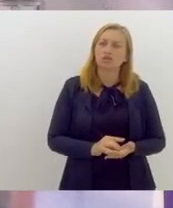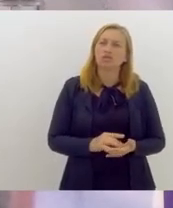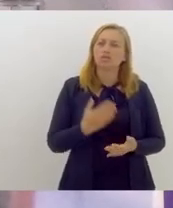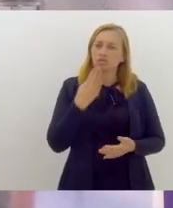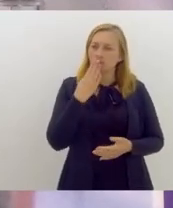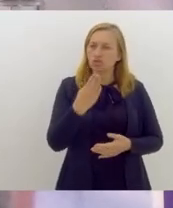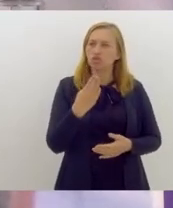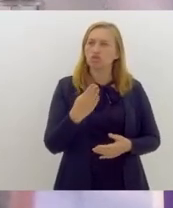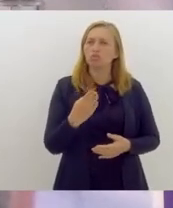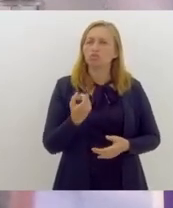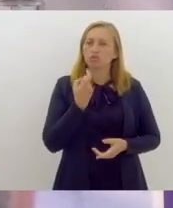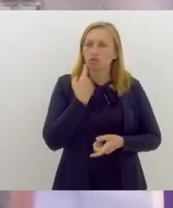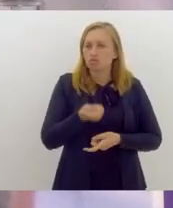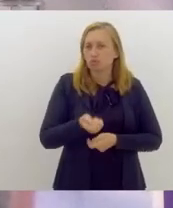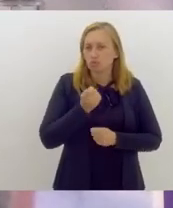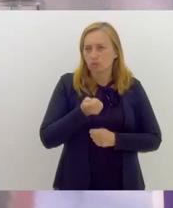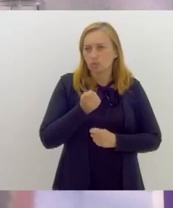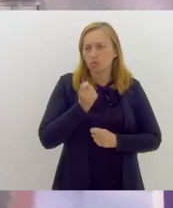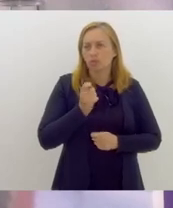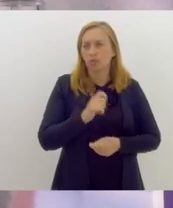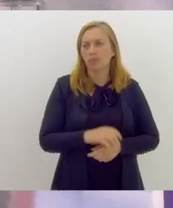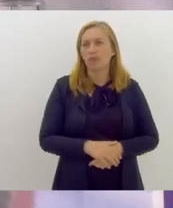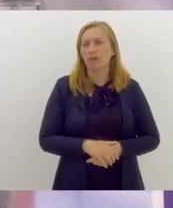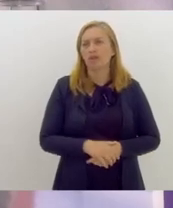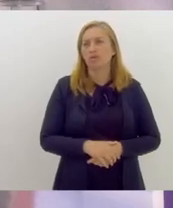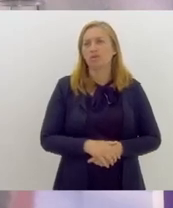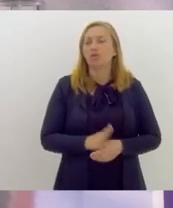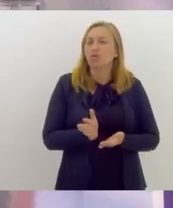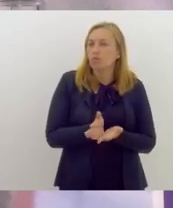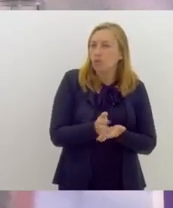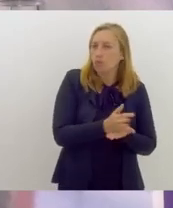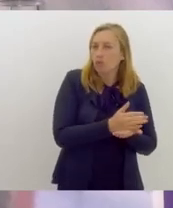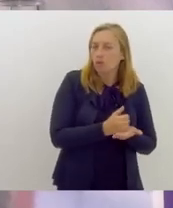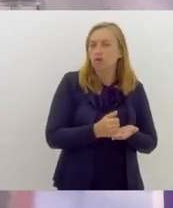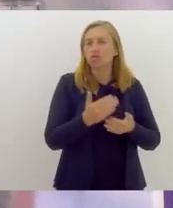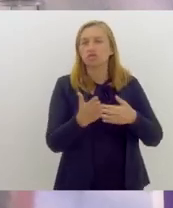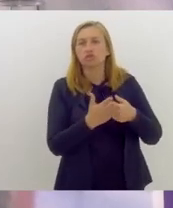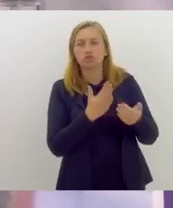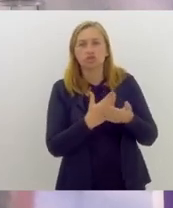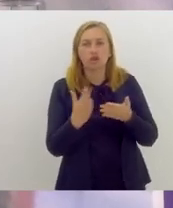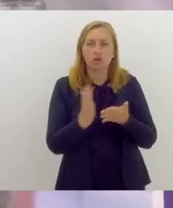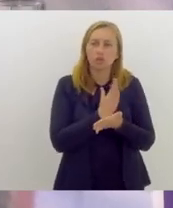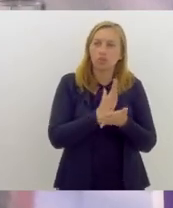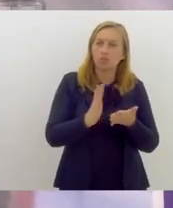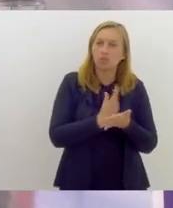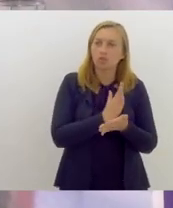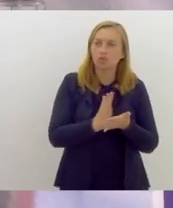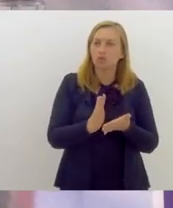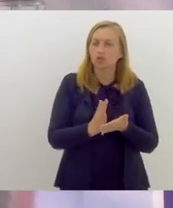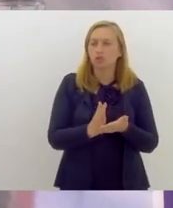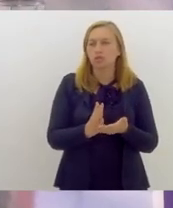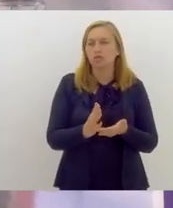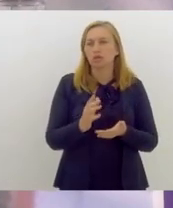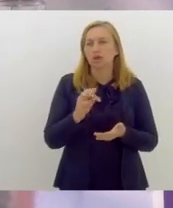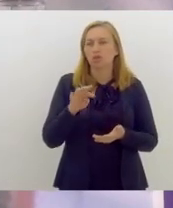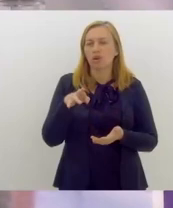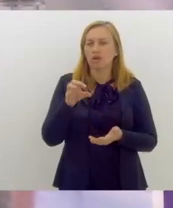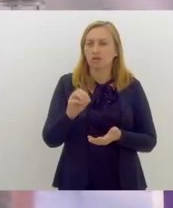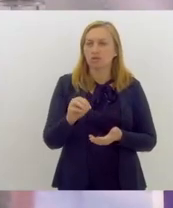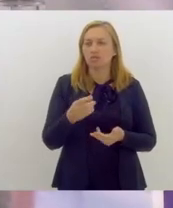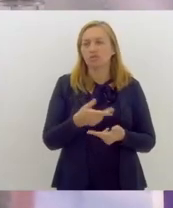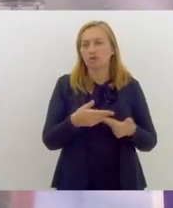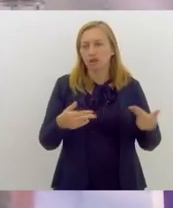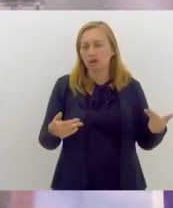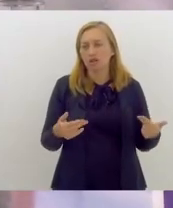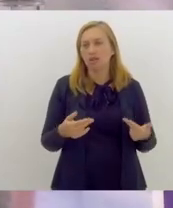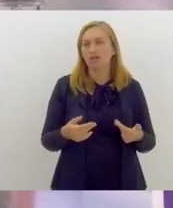algum tipo de recurso pesqueiro ou de coleta de algum organismo Aquático como todos sabemos Existe uma grande quantidade